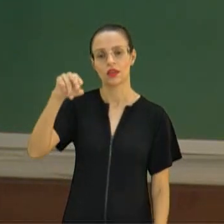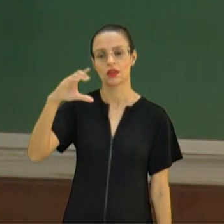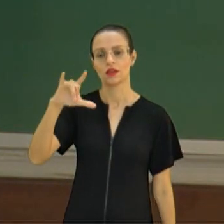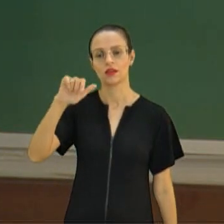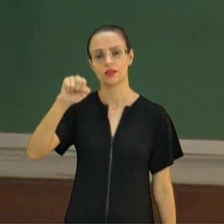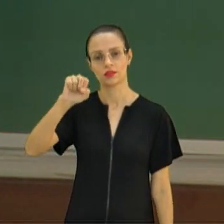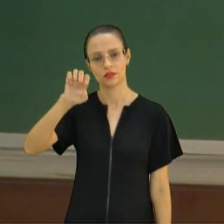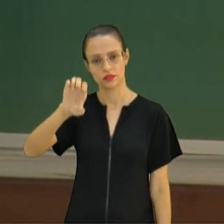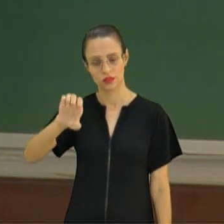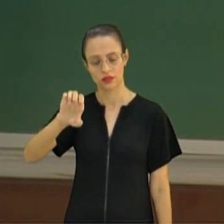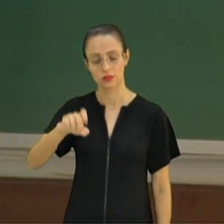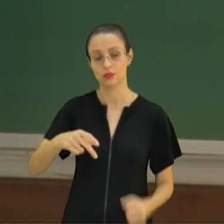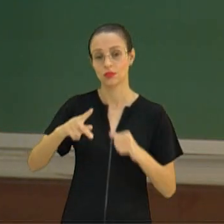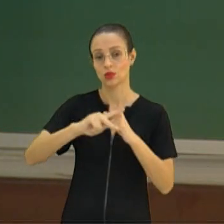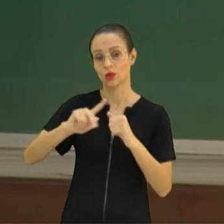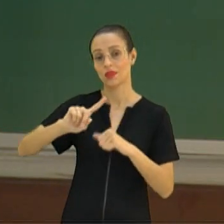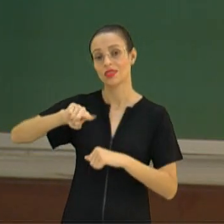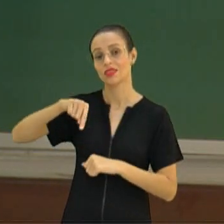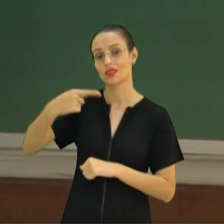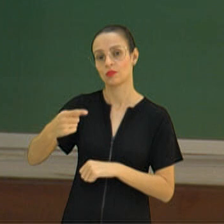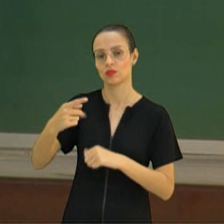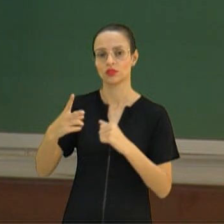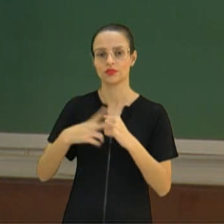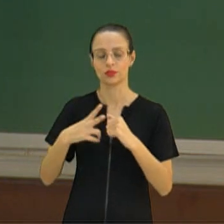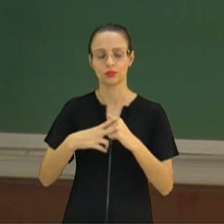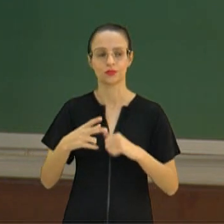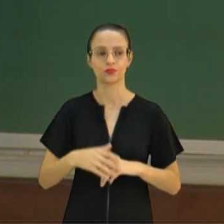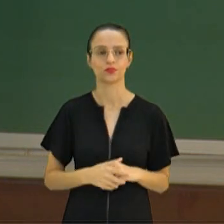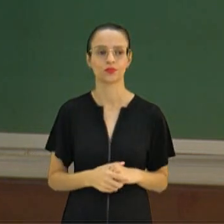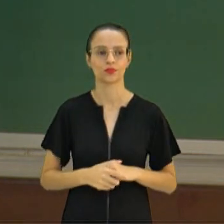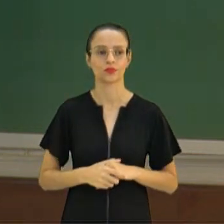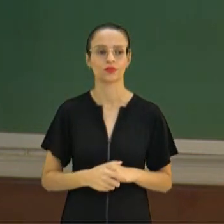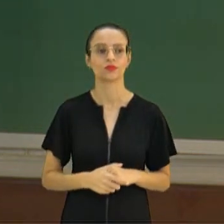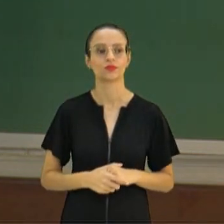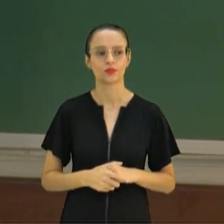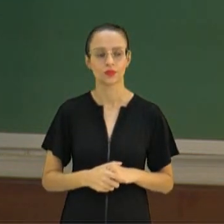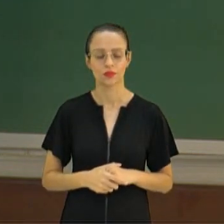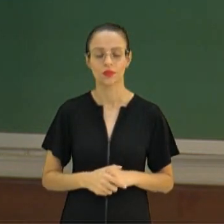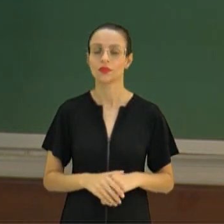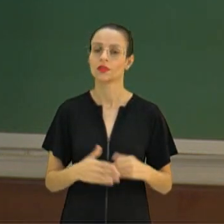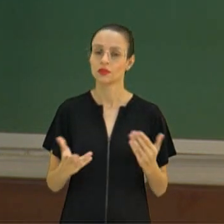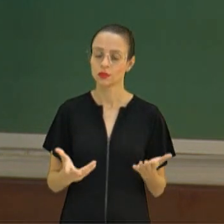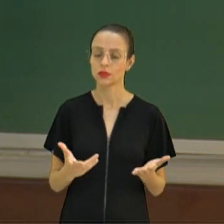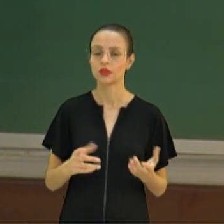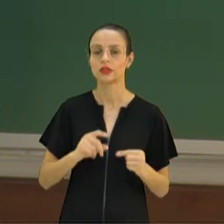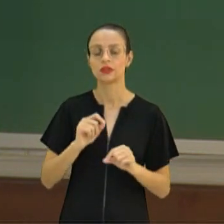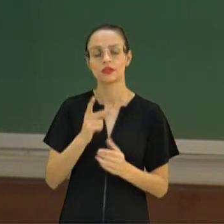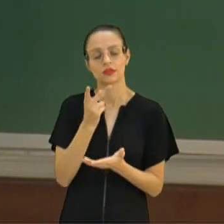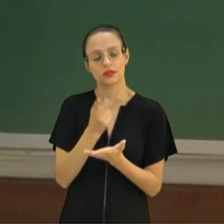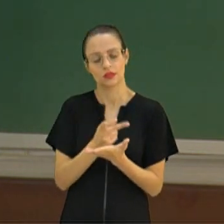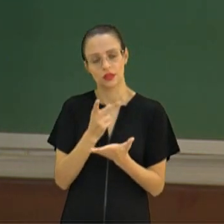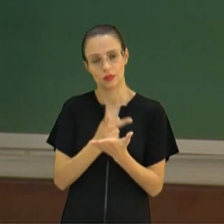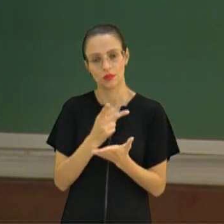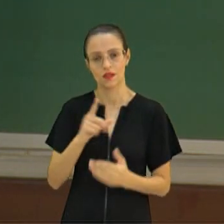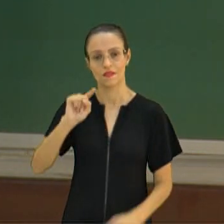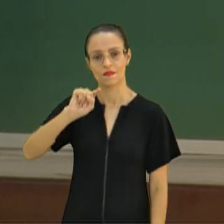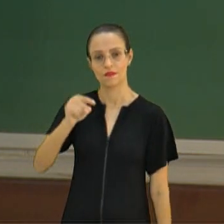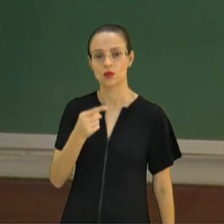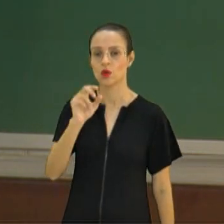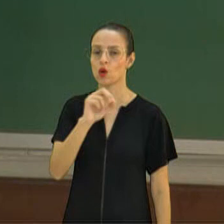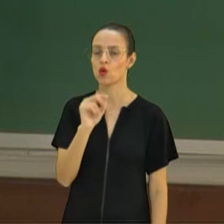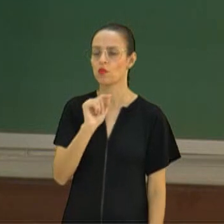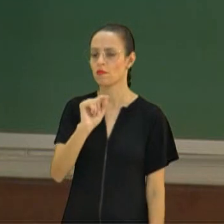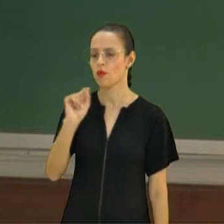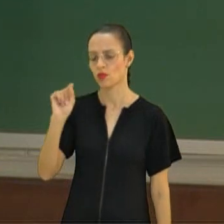depois do verbo. E a última, sempre que ocorrer pausa. Então, sempre que existir uma vírgula ou uma